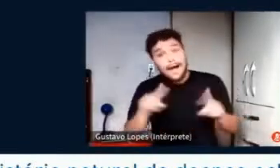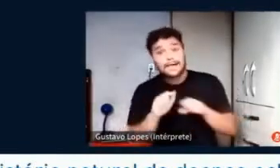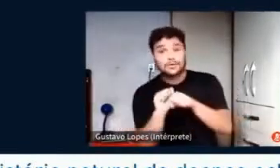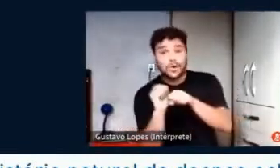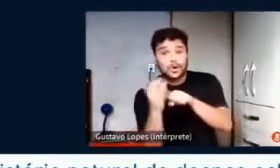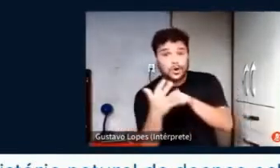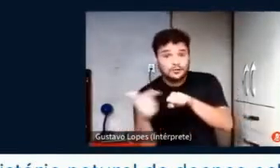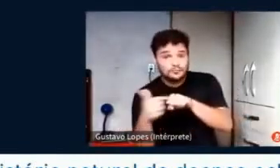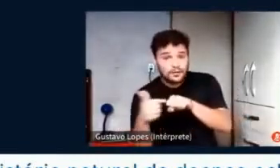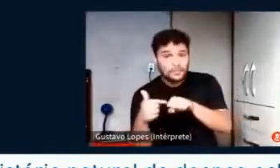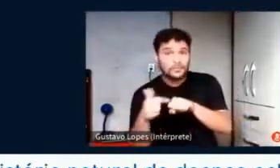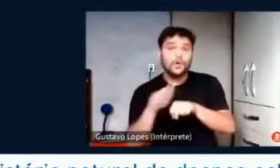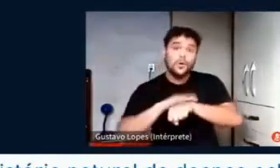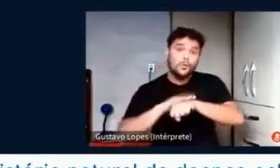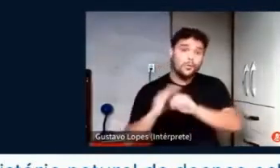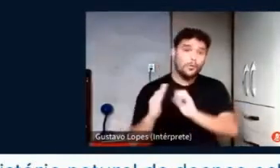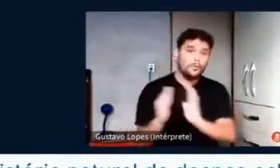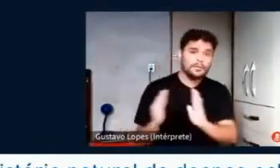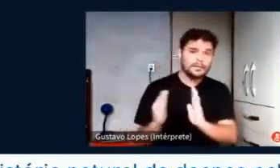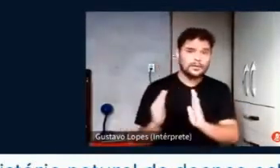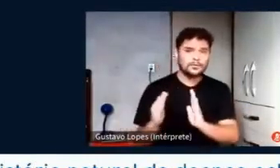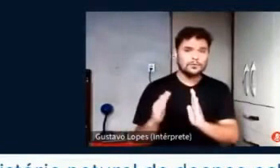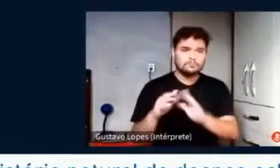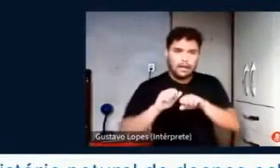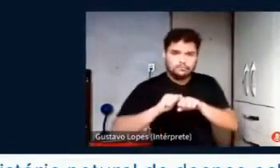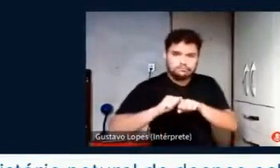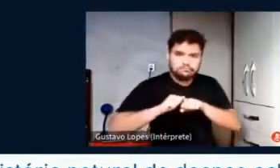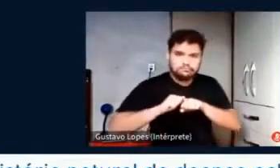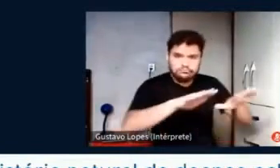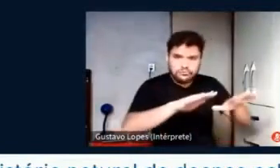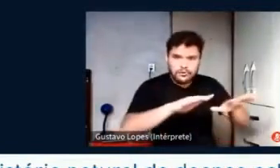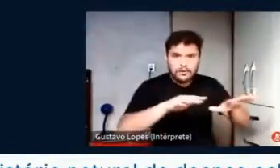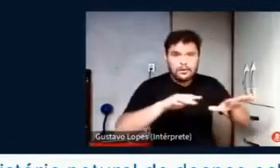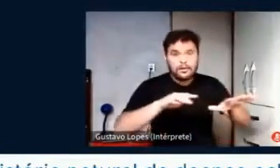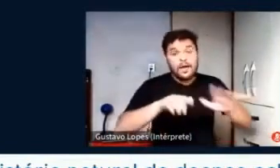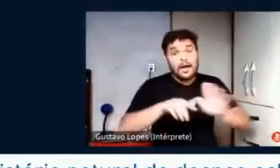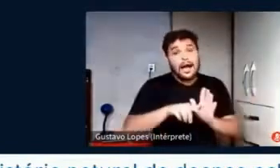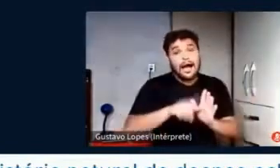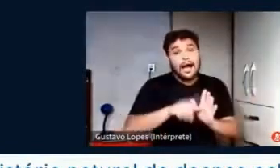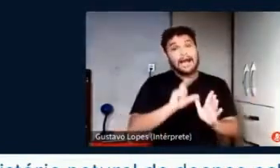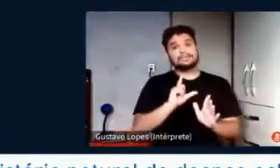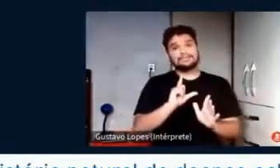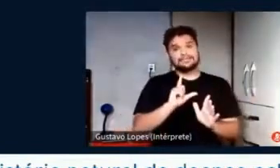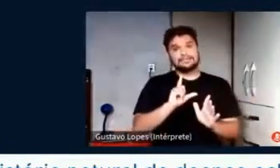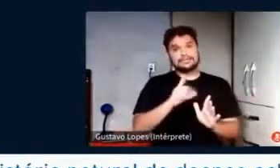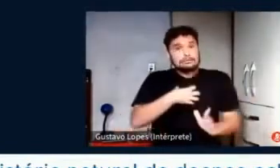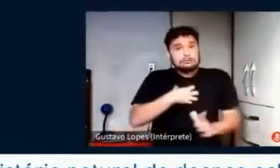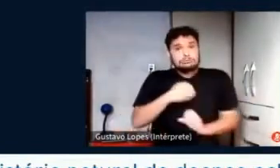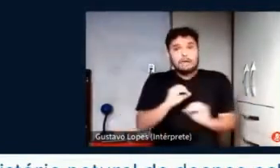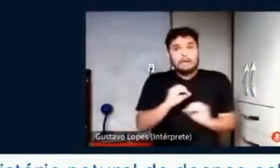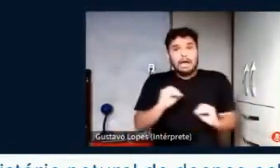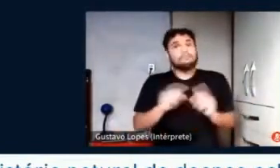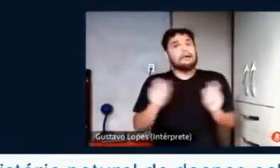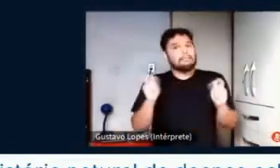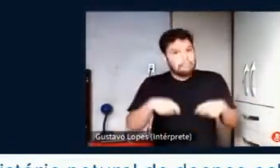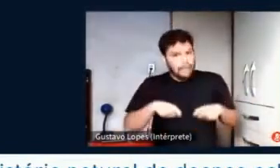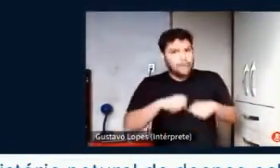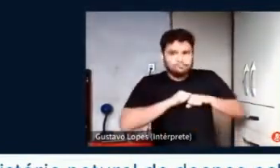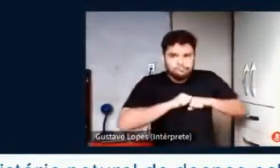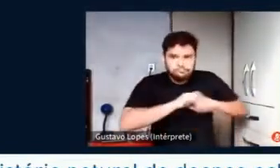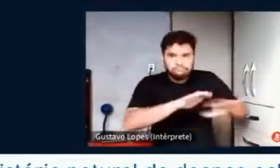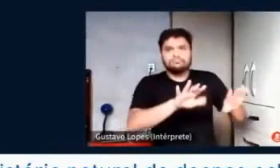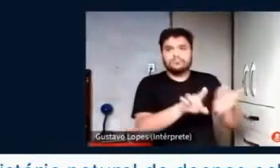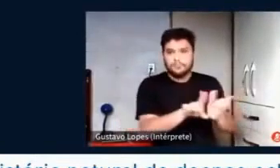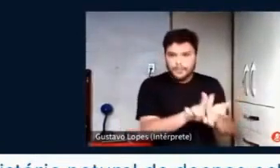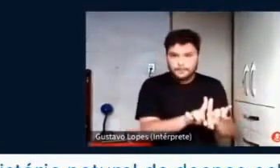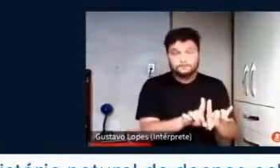tem um período aqui de infeccioso, mesmo antes de apresentar sintomas. E aí, com isso, lá no início,